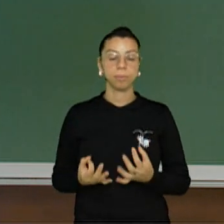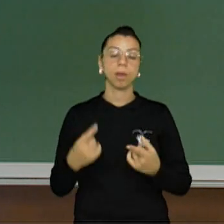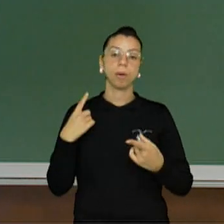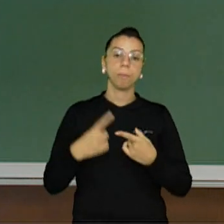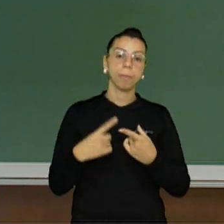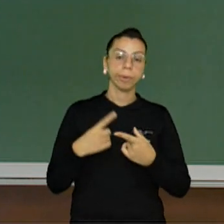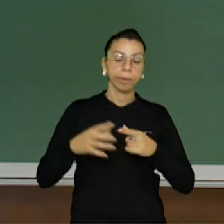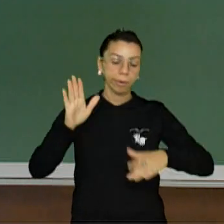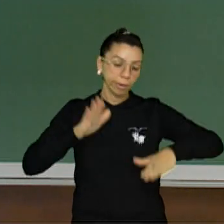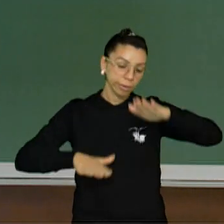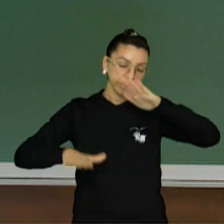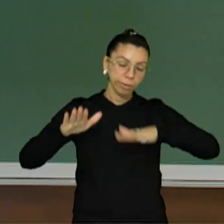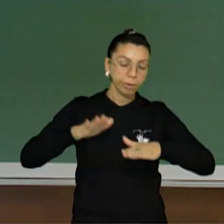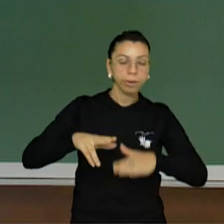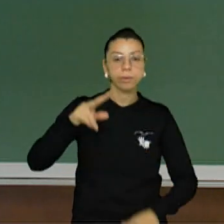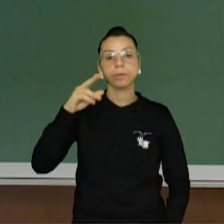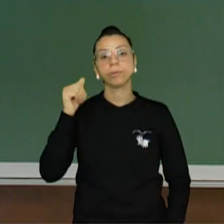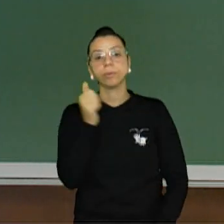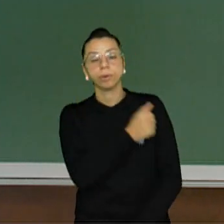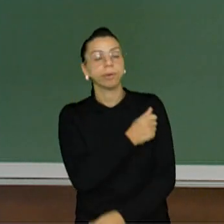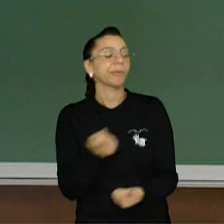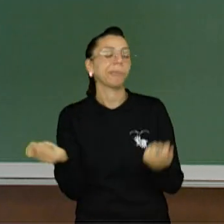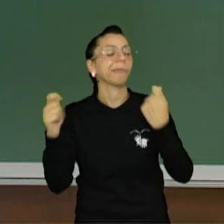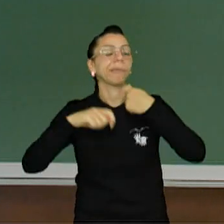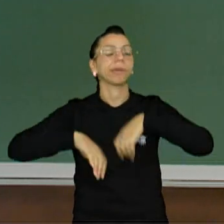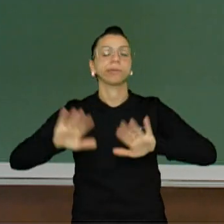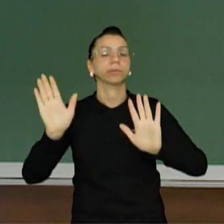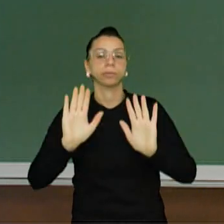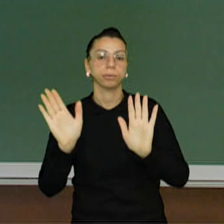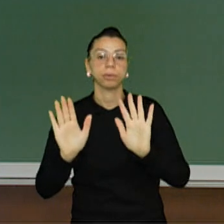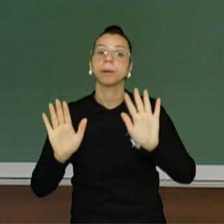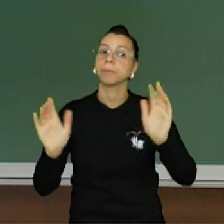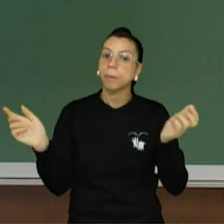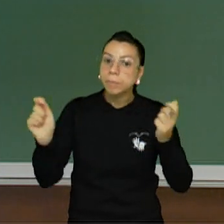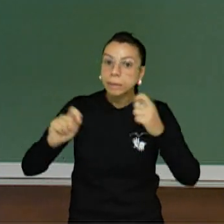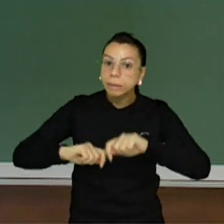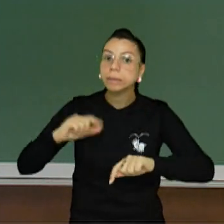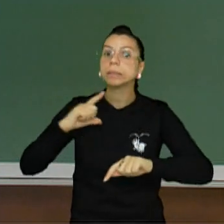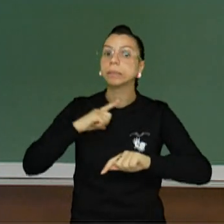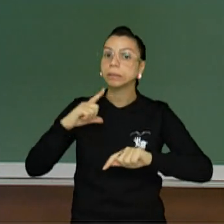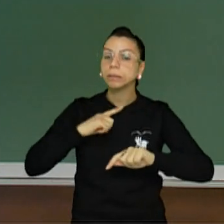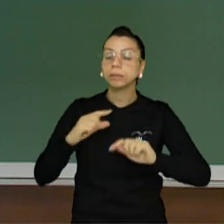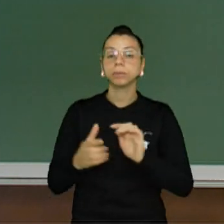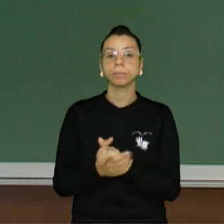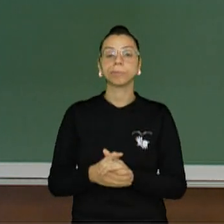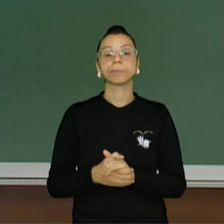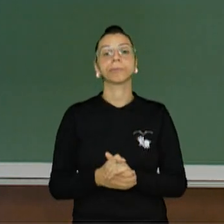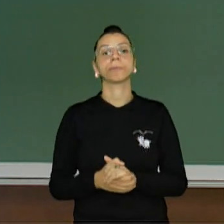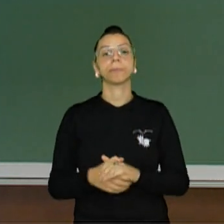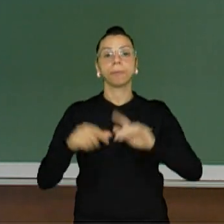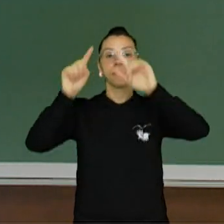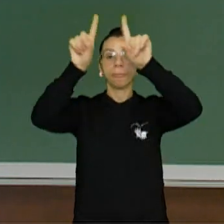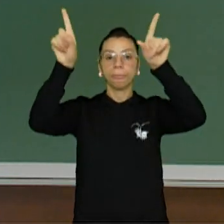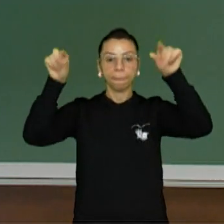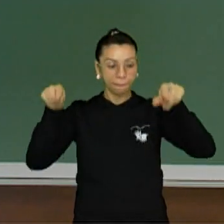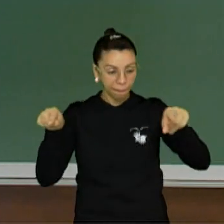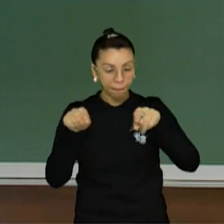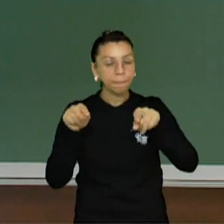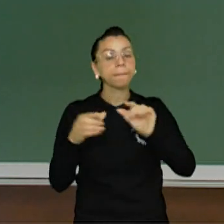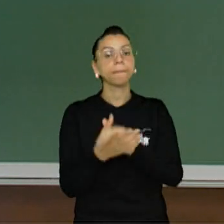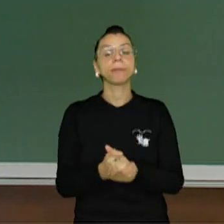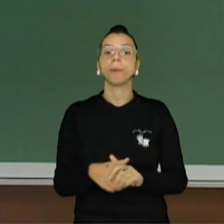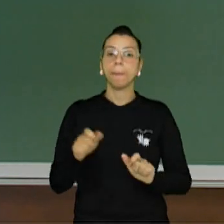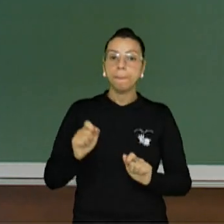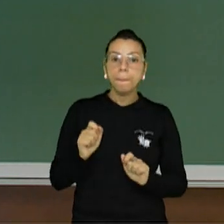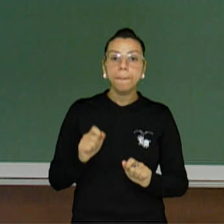vezes o aluno, ele acha assim, mas nem precisa. Mas essa matriz aqui, ela poderia ter 5 linhas e